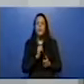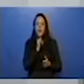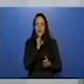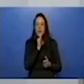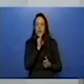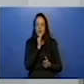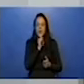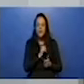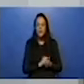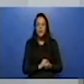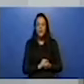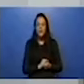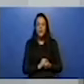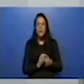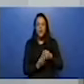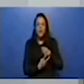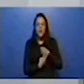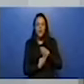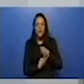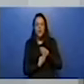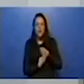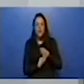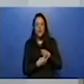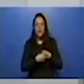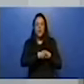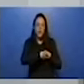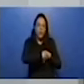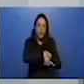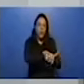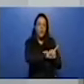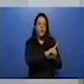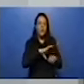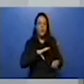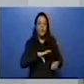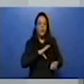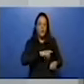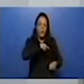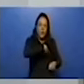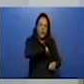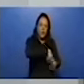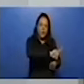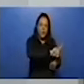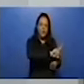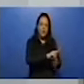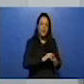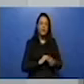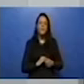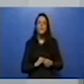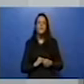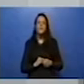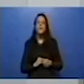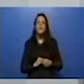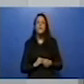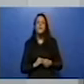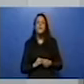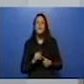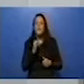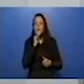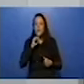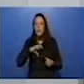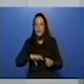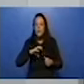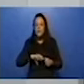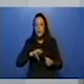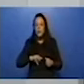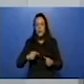to go, que é ir. No passado, a gente fala fui, era,